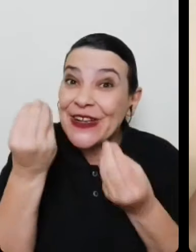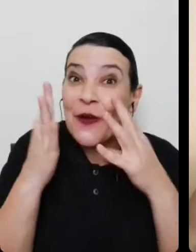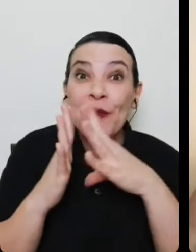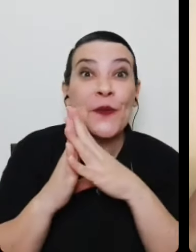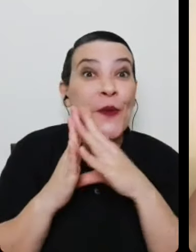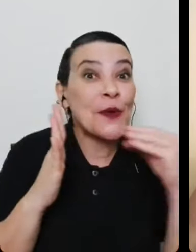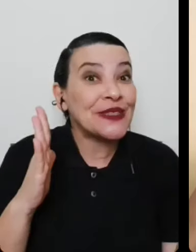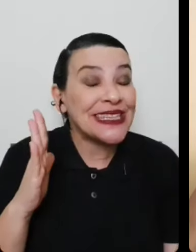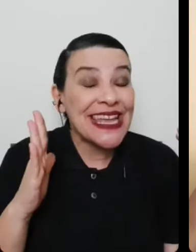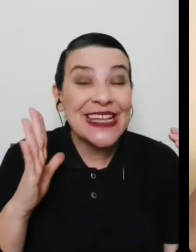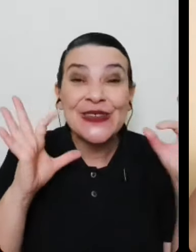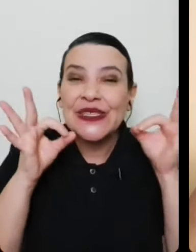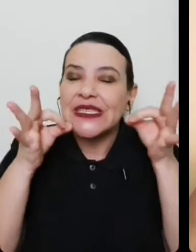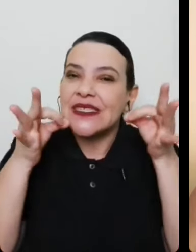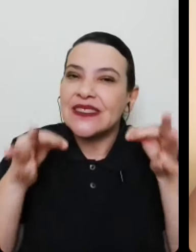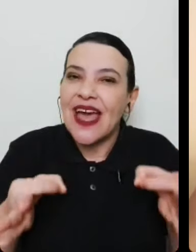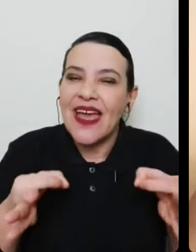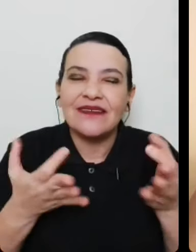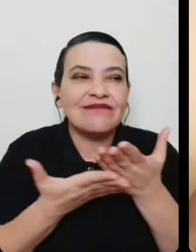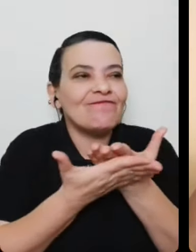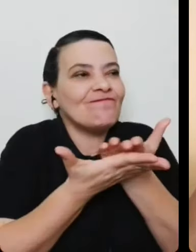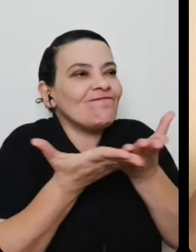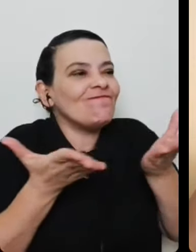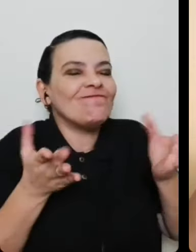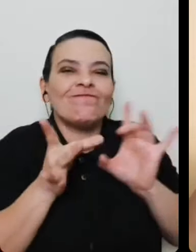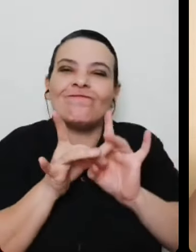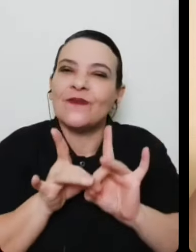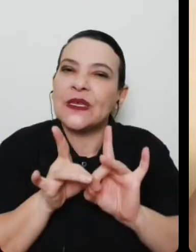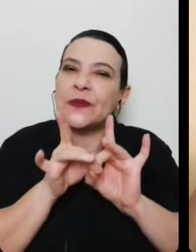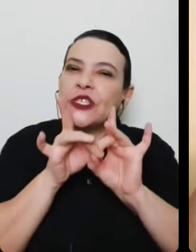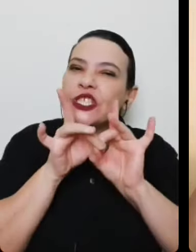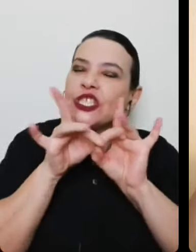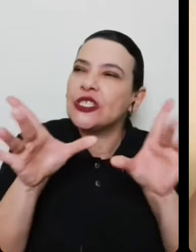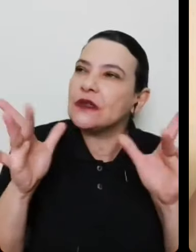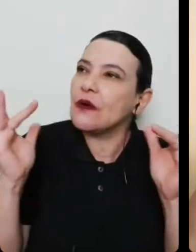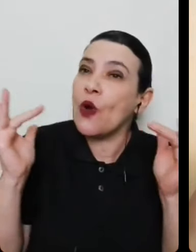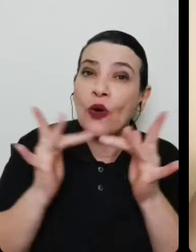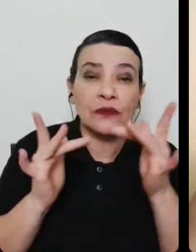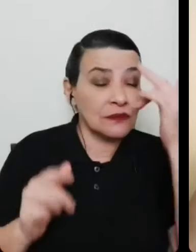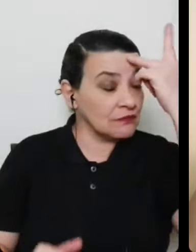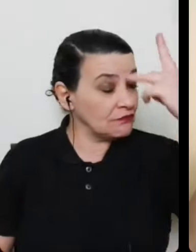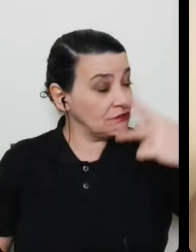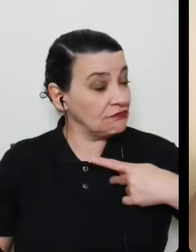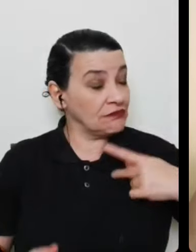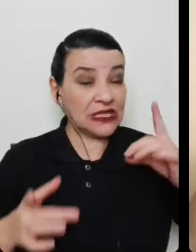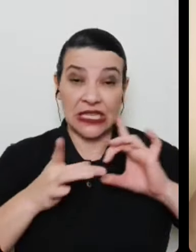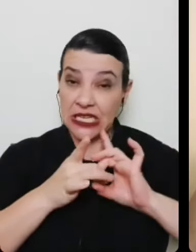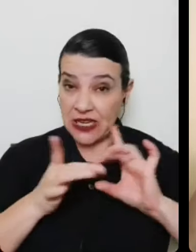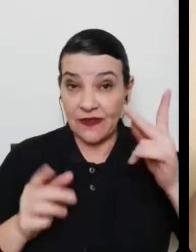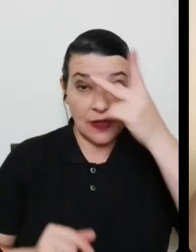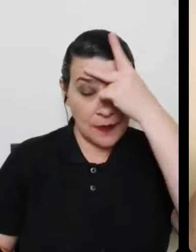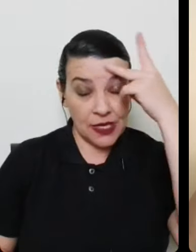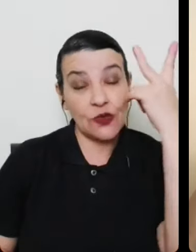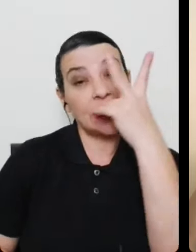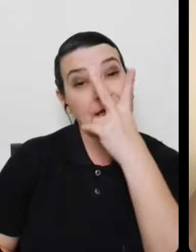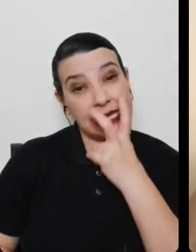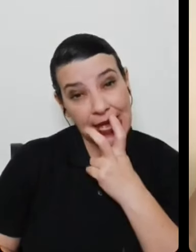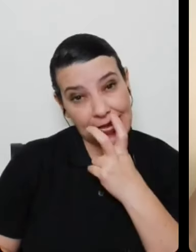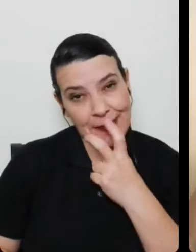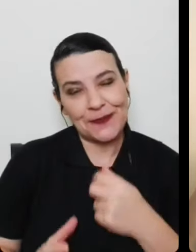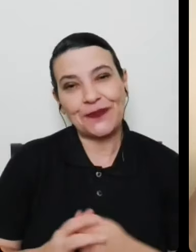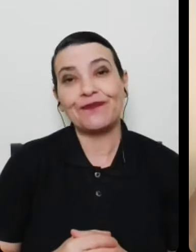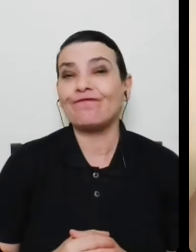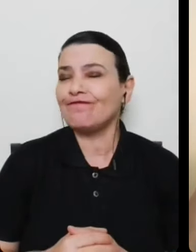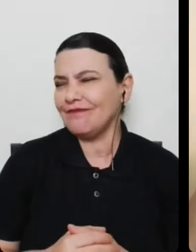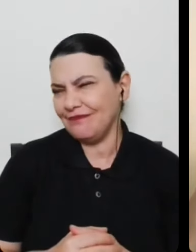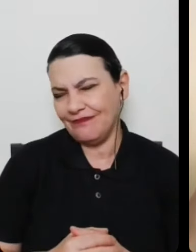de forma a permitir o contato autônomo da pessoa cega, por exemplo, né? Não